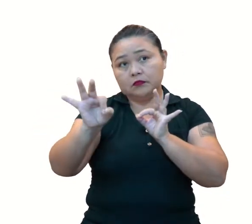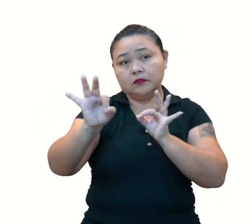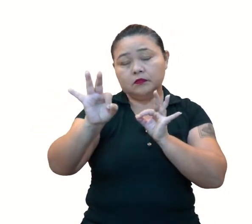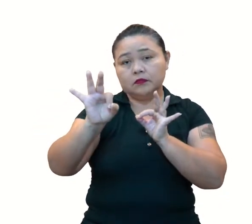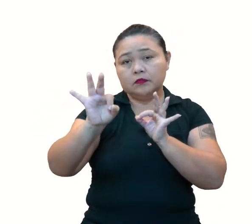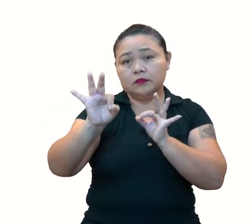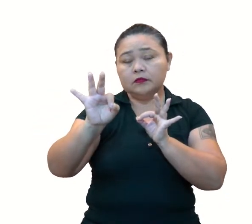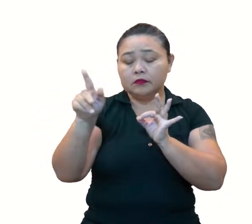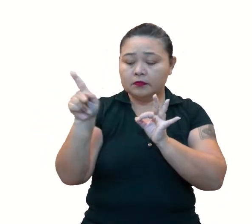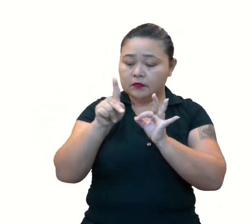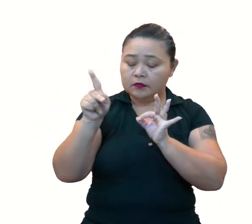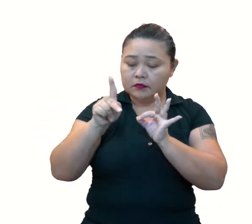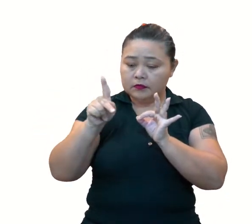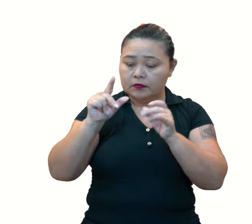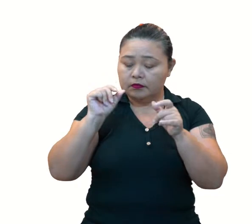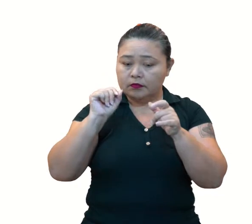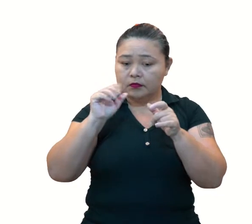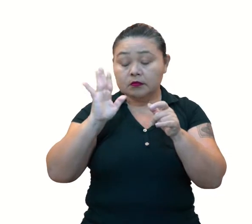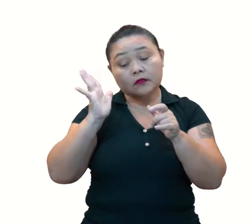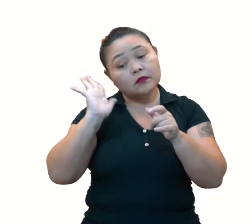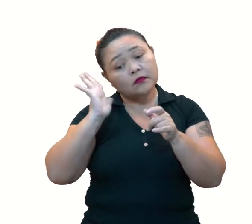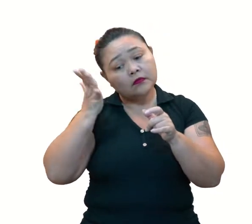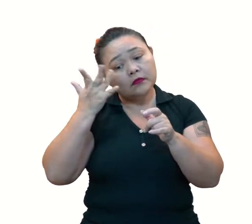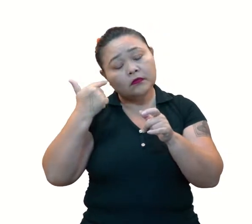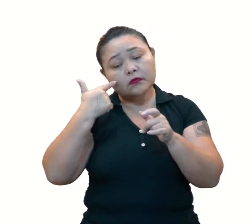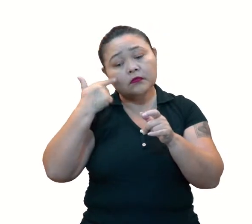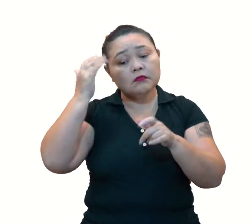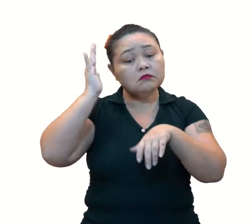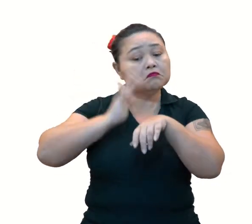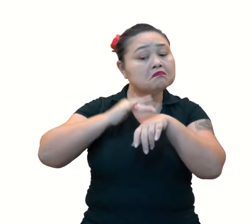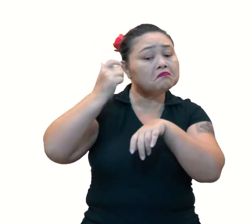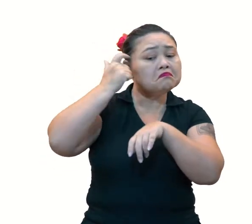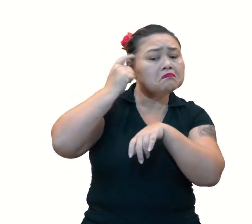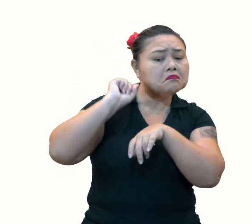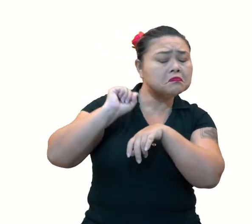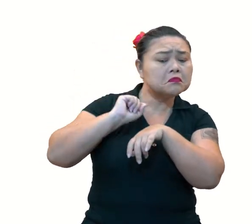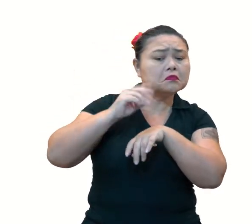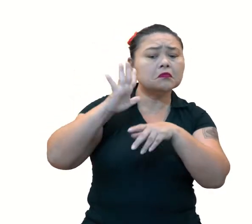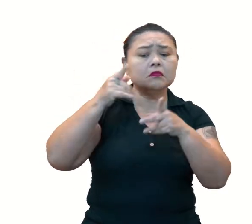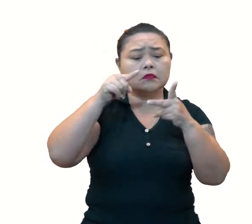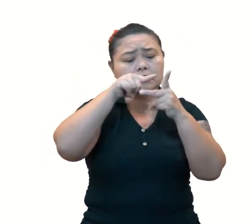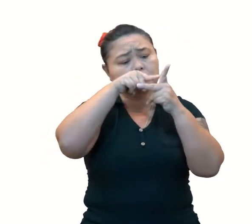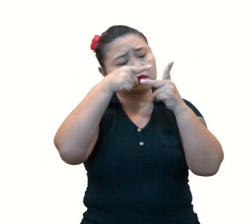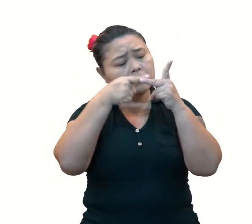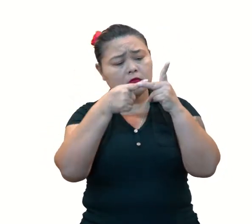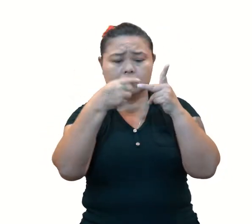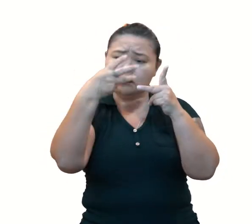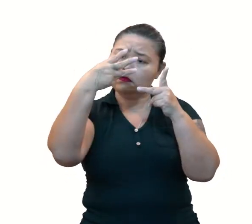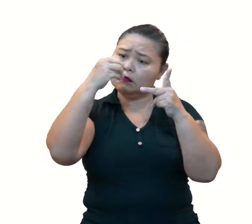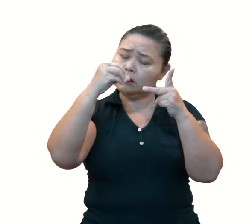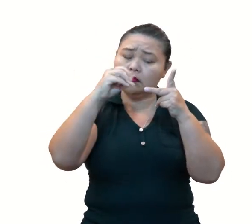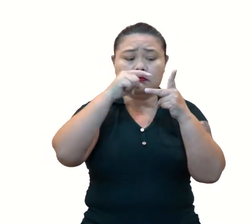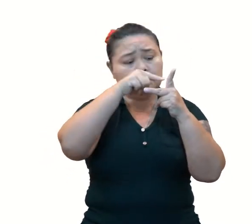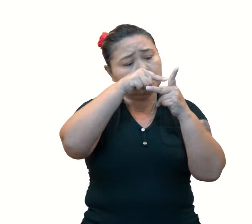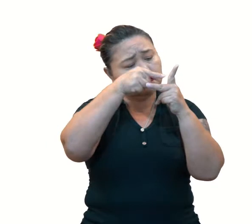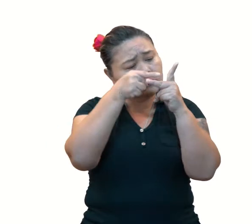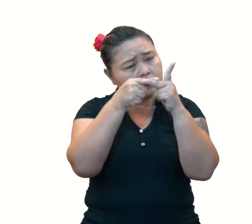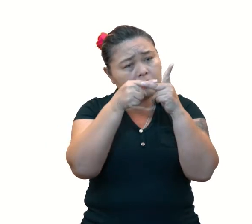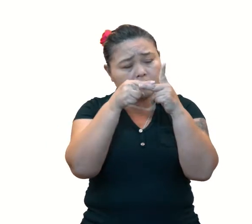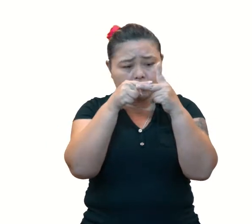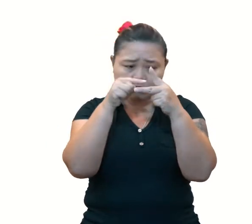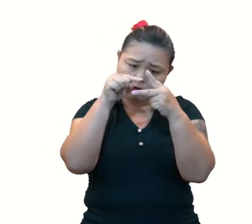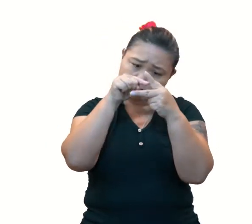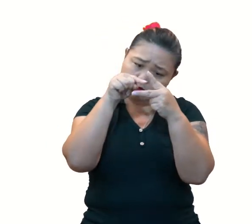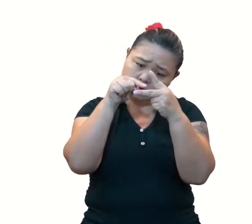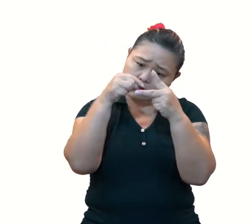a professora Luz fez aquela suposta ideia aí, ela disse que mais ou menos era um ângulo de 30 graus. E a gente está